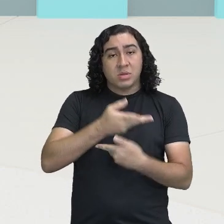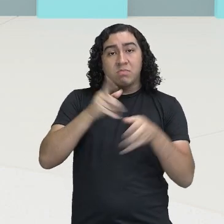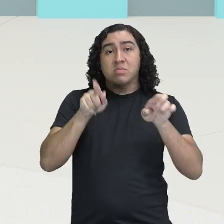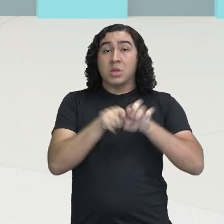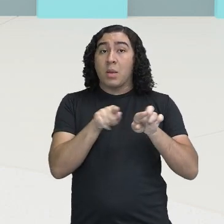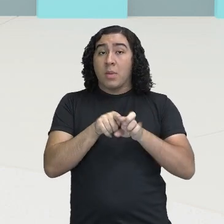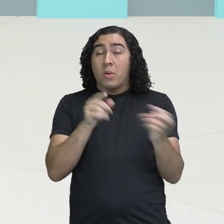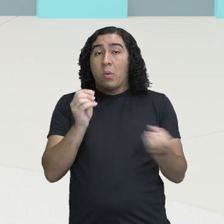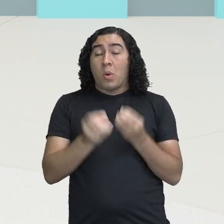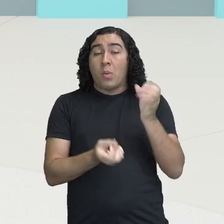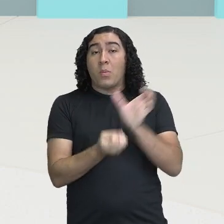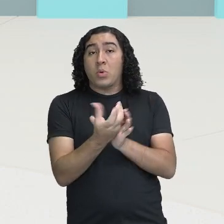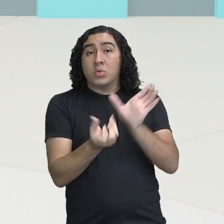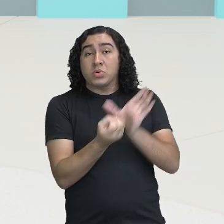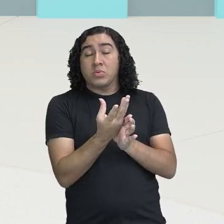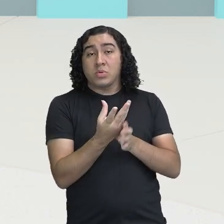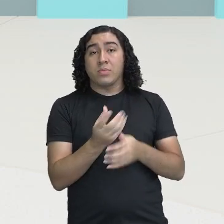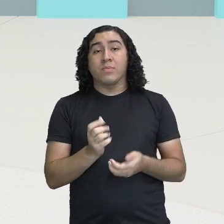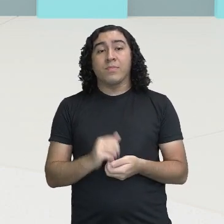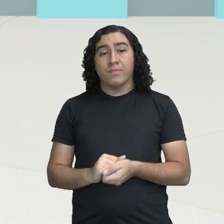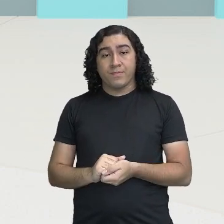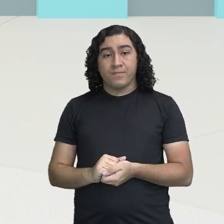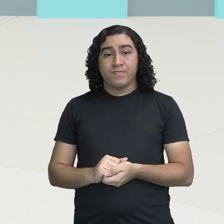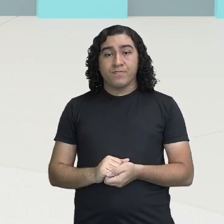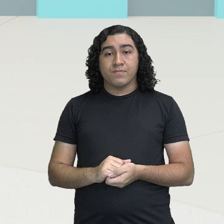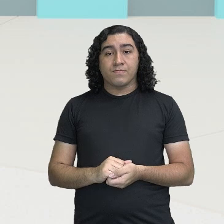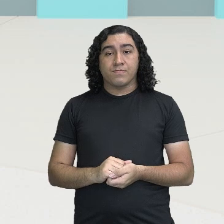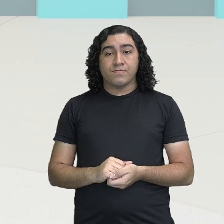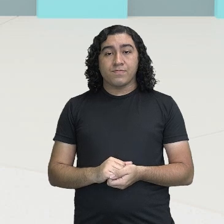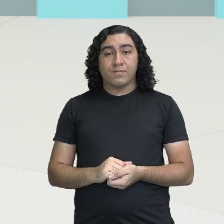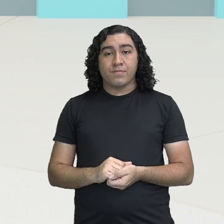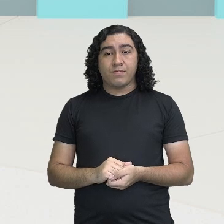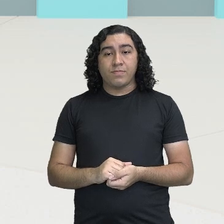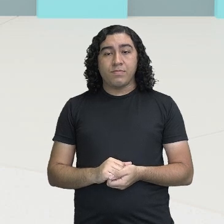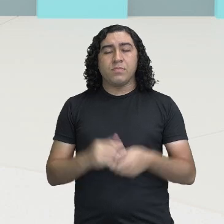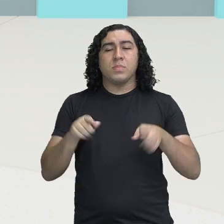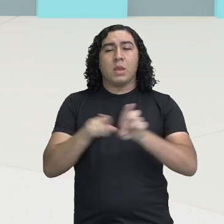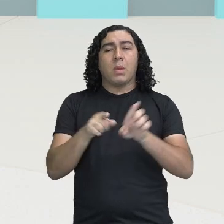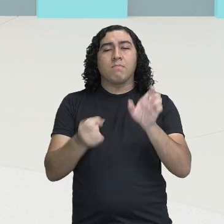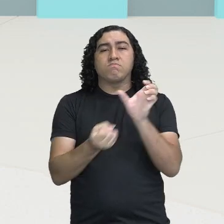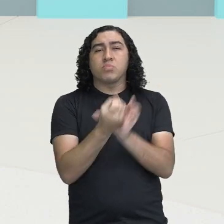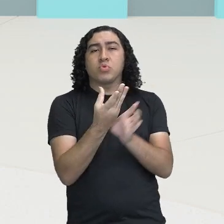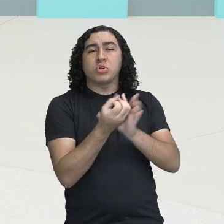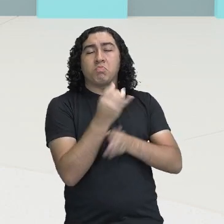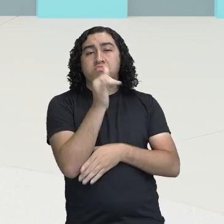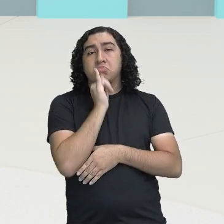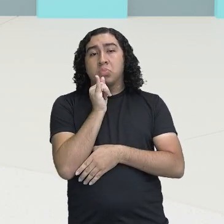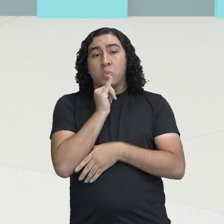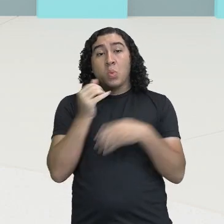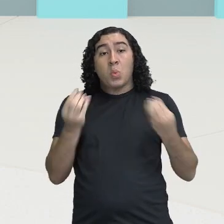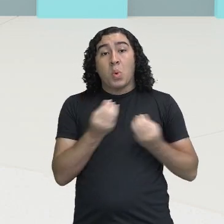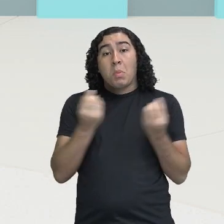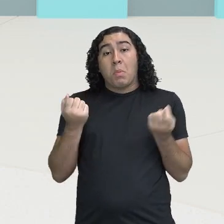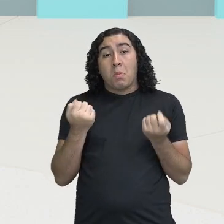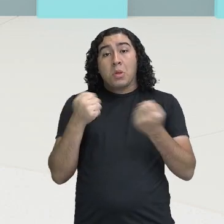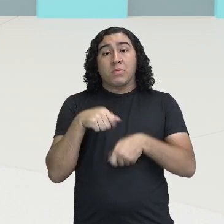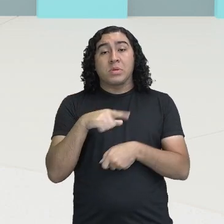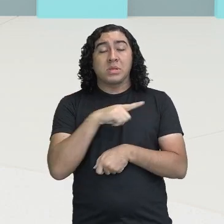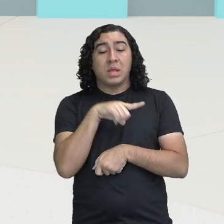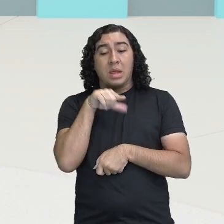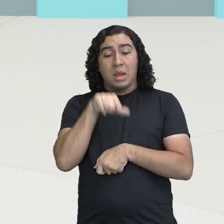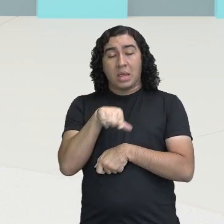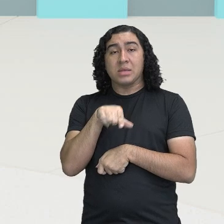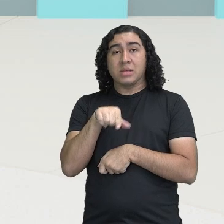das produções. E a questão da produção, quando se trata nessa questão das